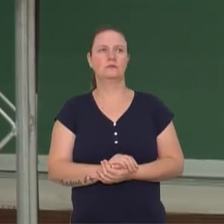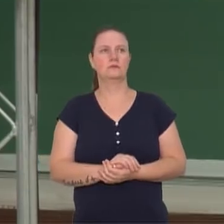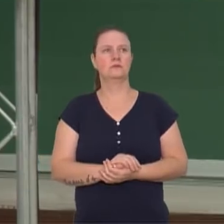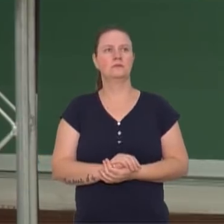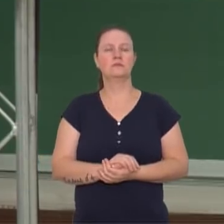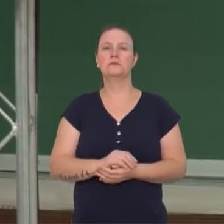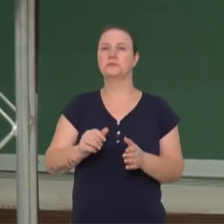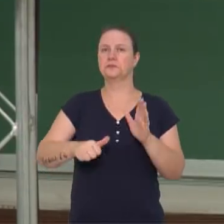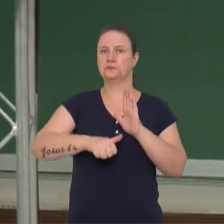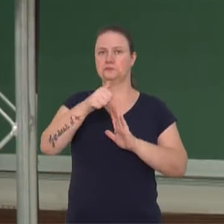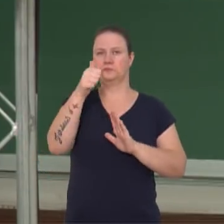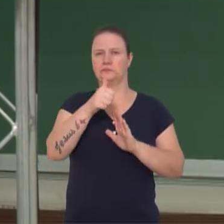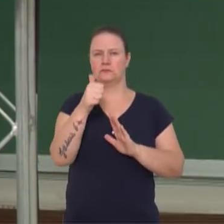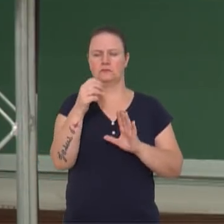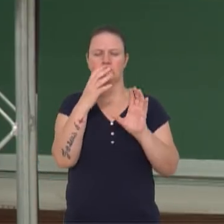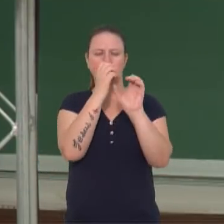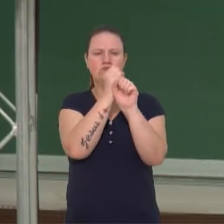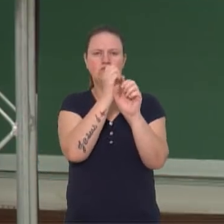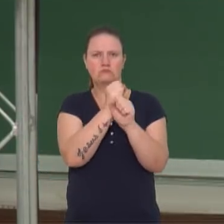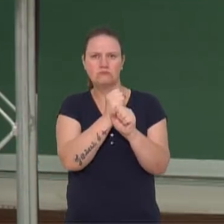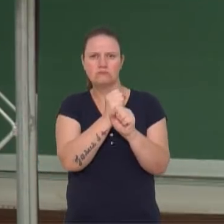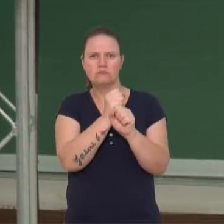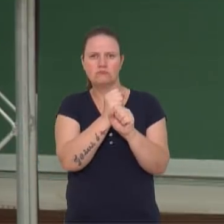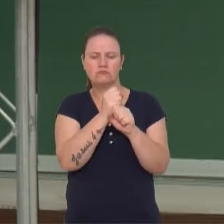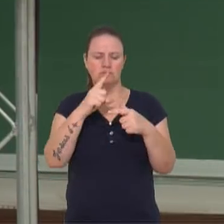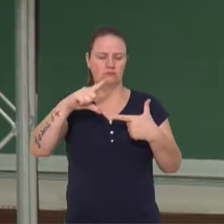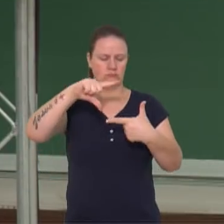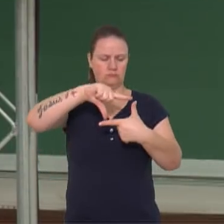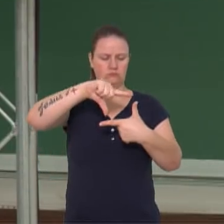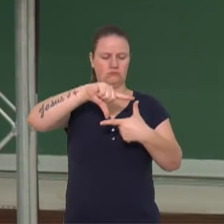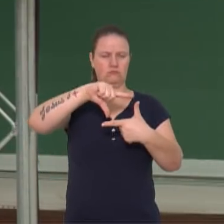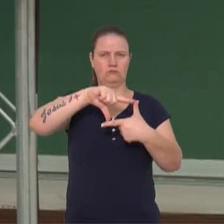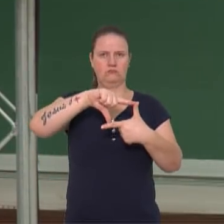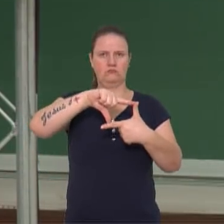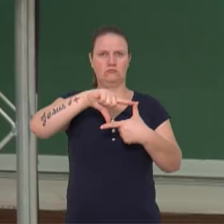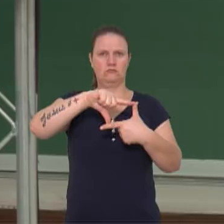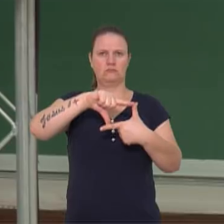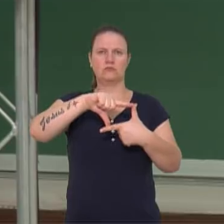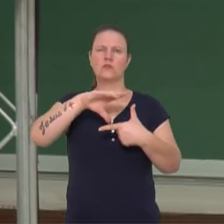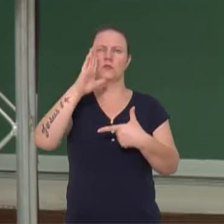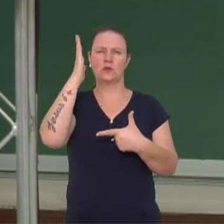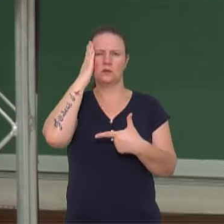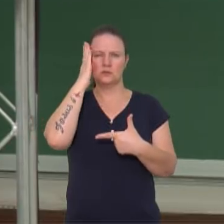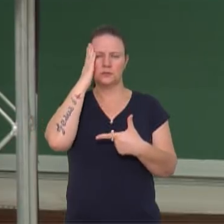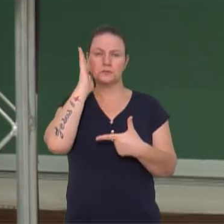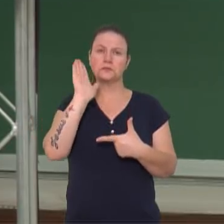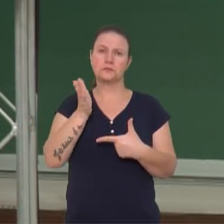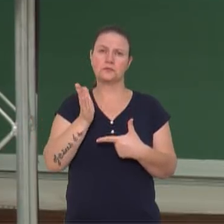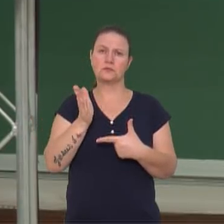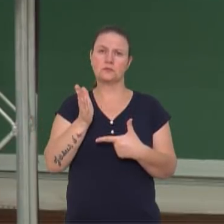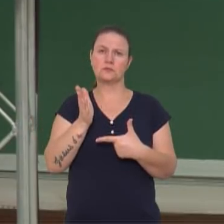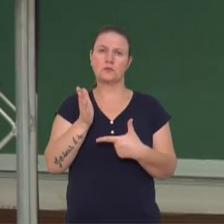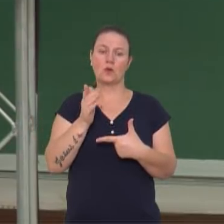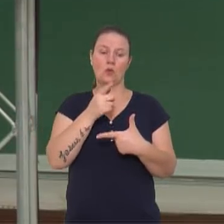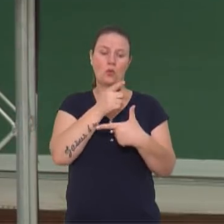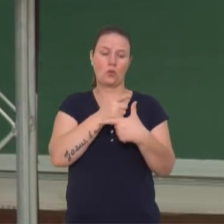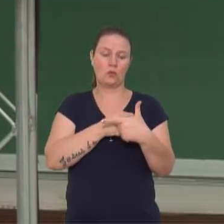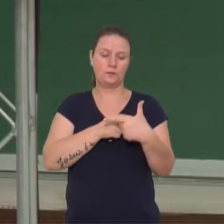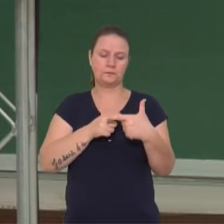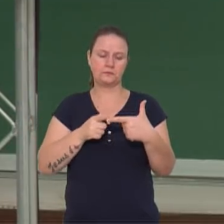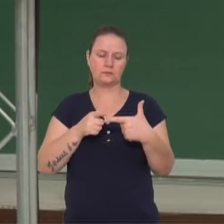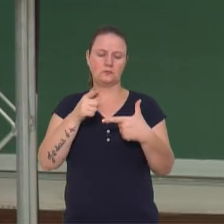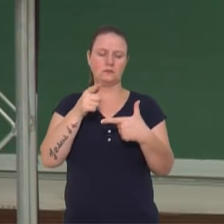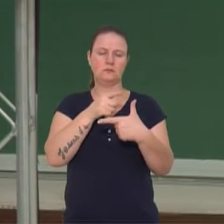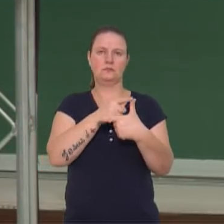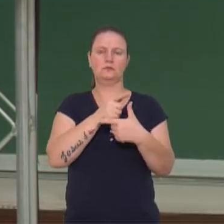Então, primeiro eu vou calcular o perímetro do retângulo. Quadrado, a gente já sabe que são 4 lados congruentes. Ah, então